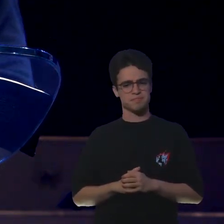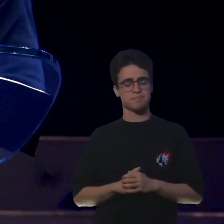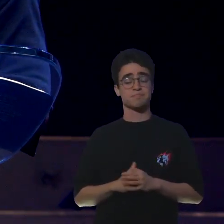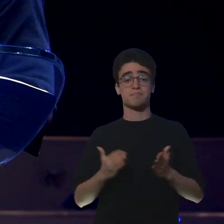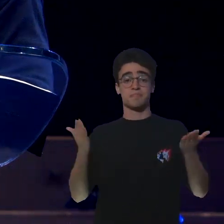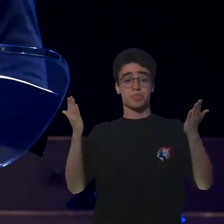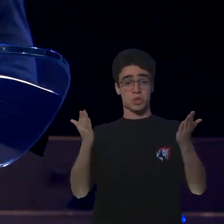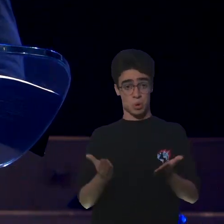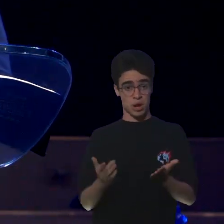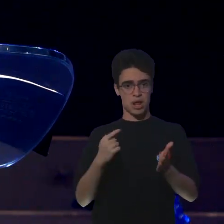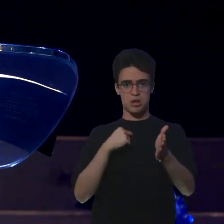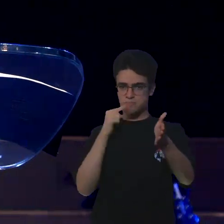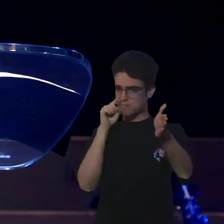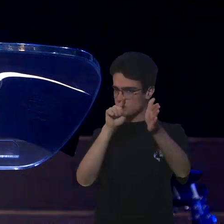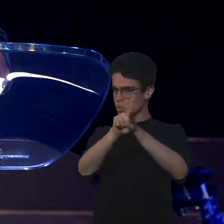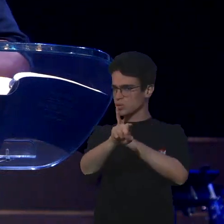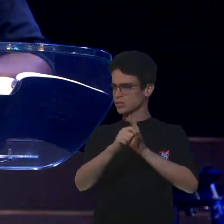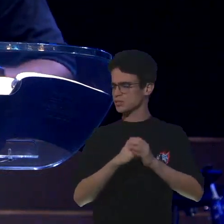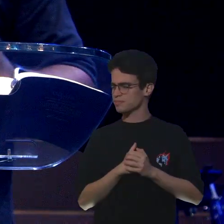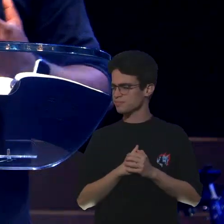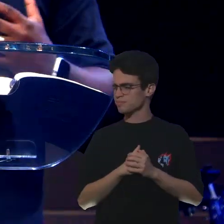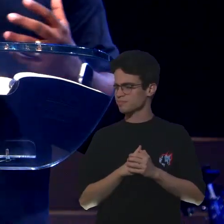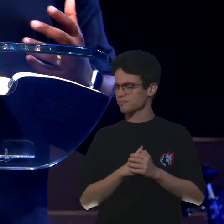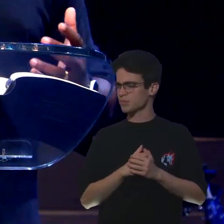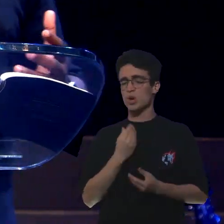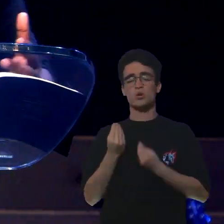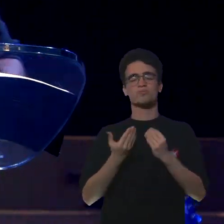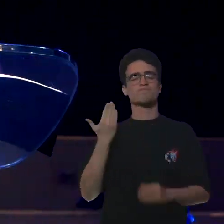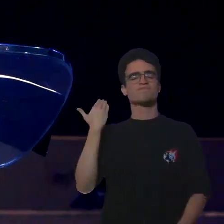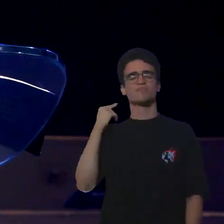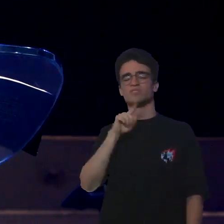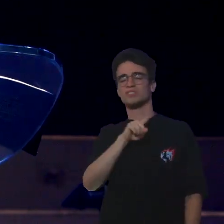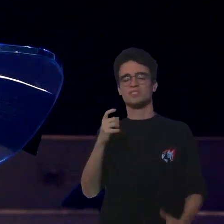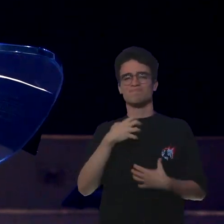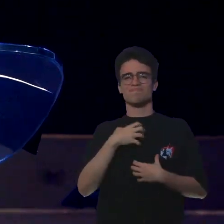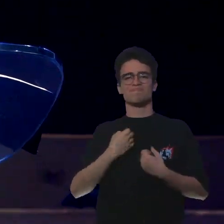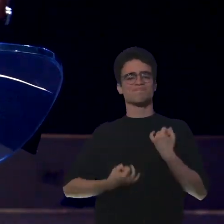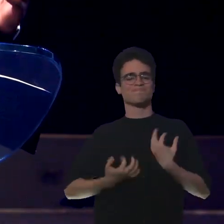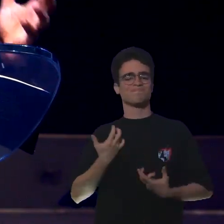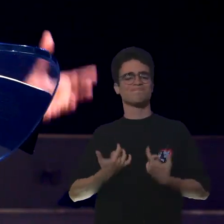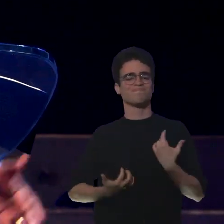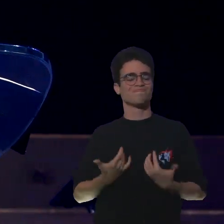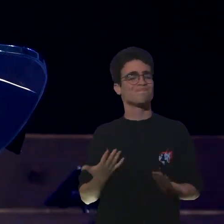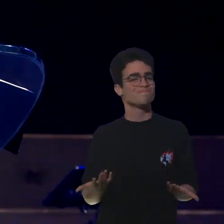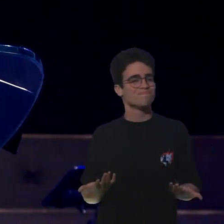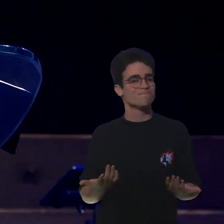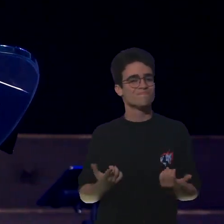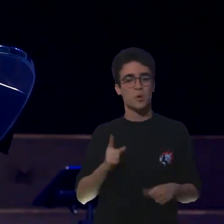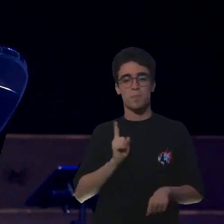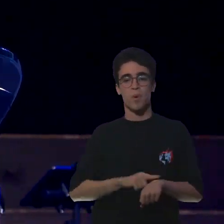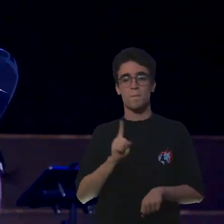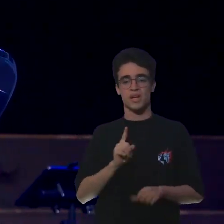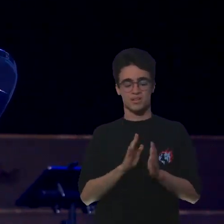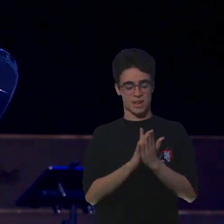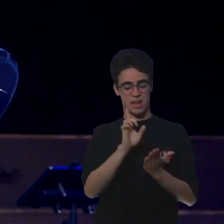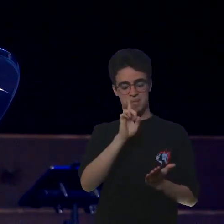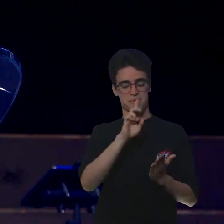uma pergunta para você. Qual foi a última vez que o seu coração queimou quando você estava meditando na